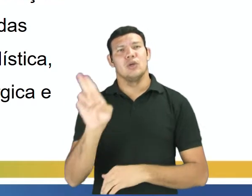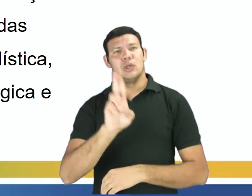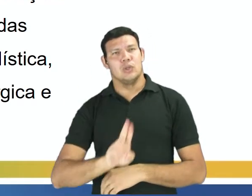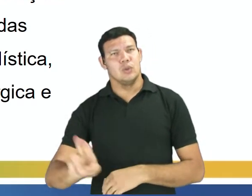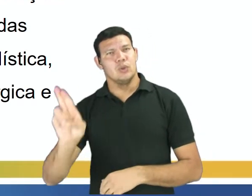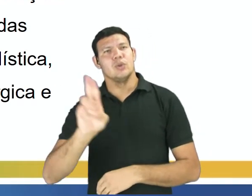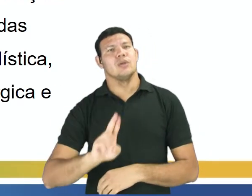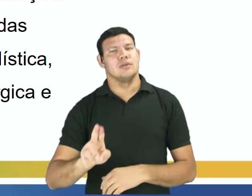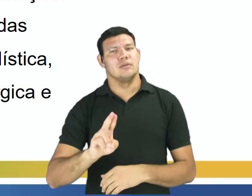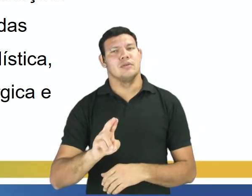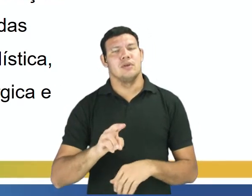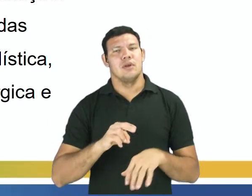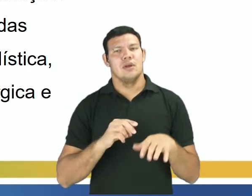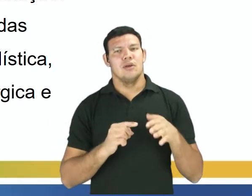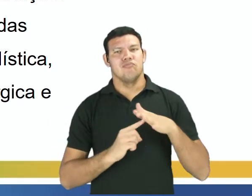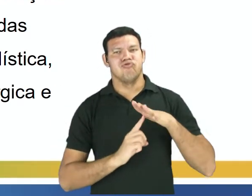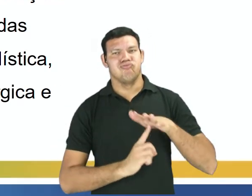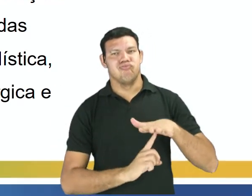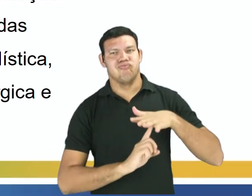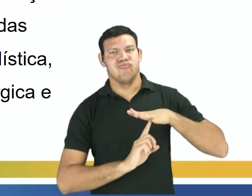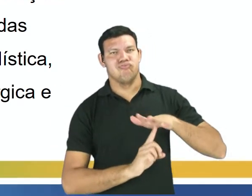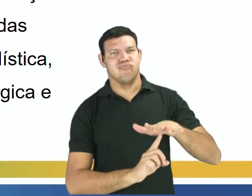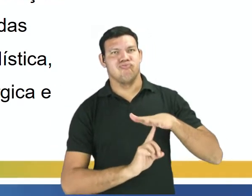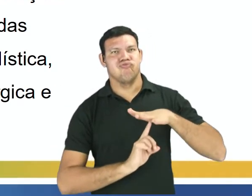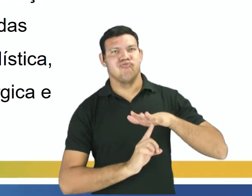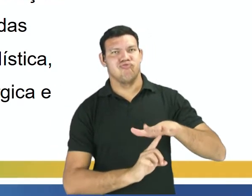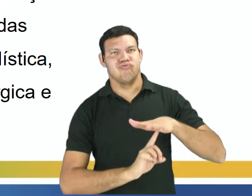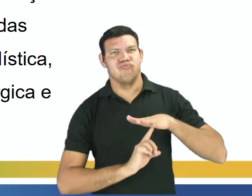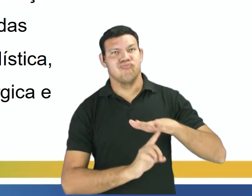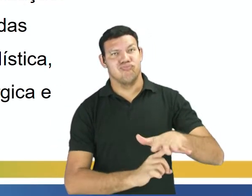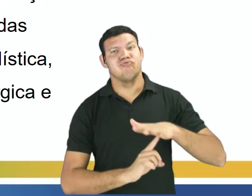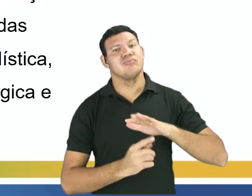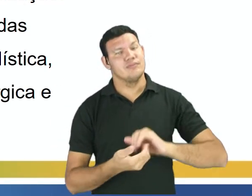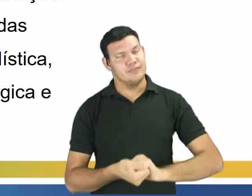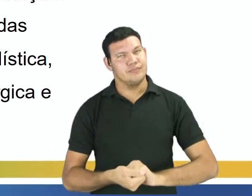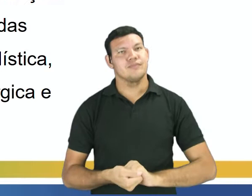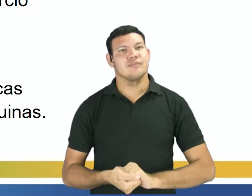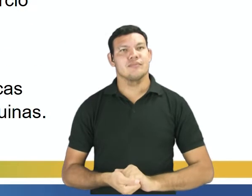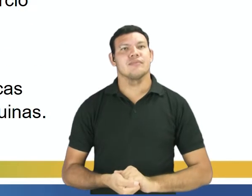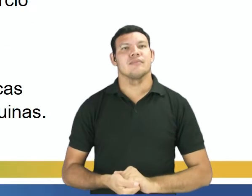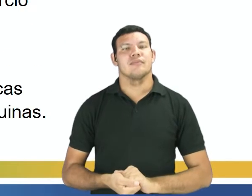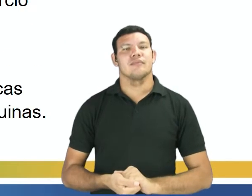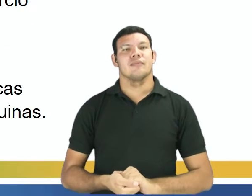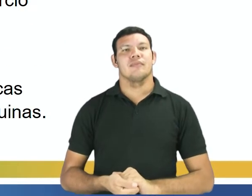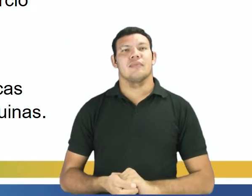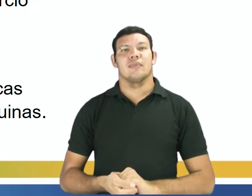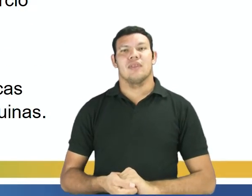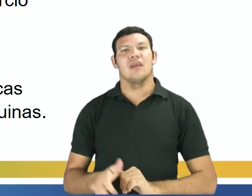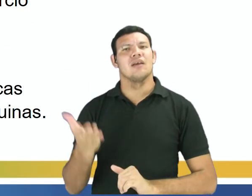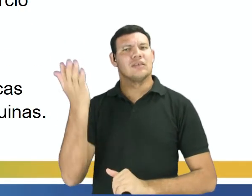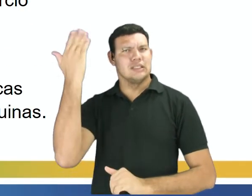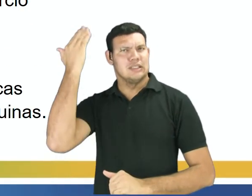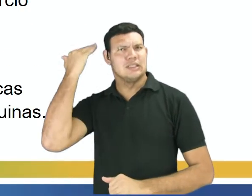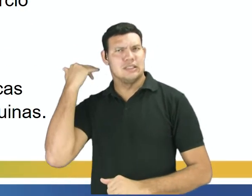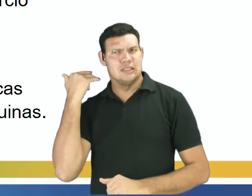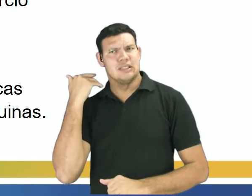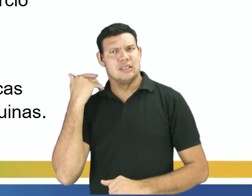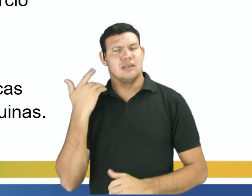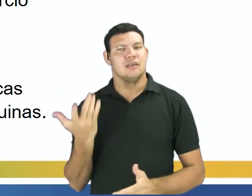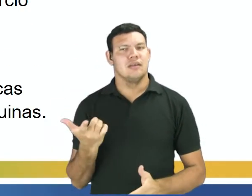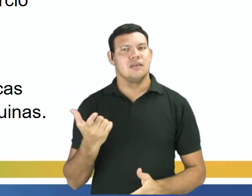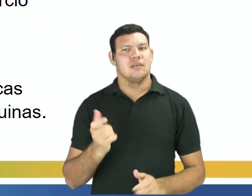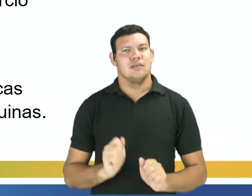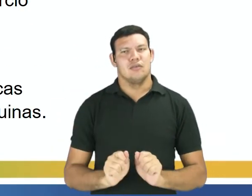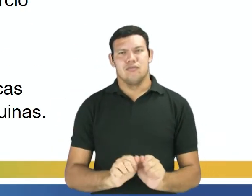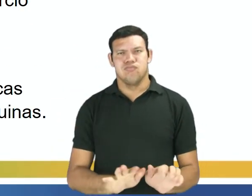energia elétrica. Lembra daquela tela anterior que nós vimos que era fonte de máquinas